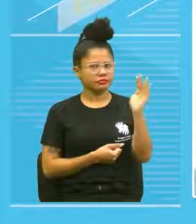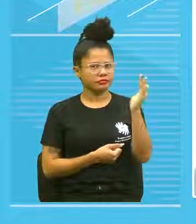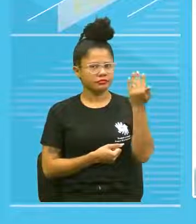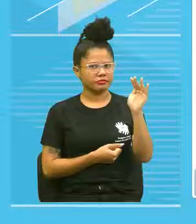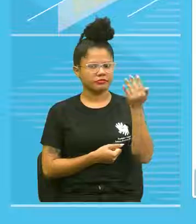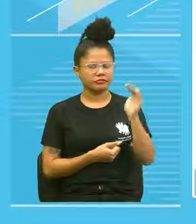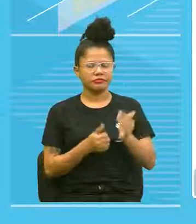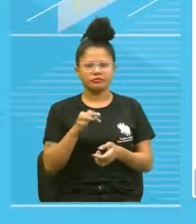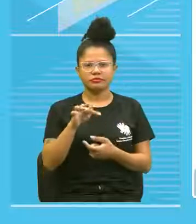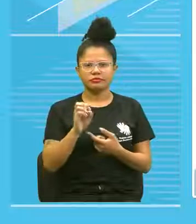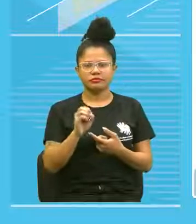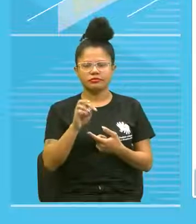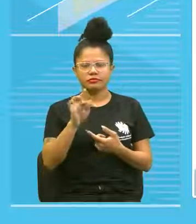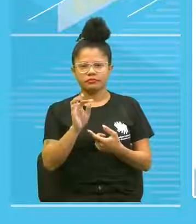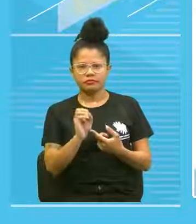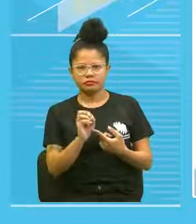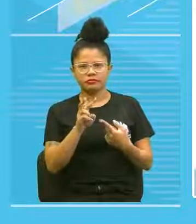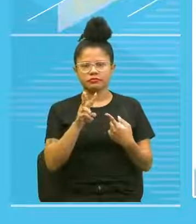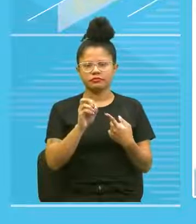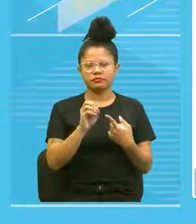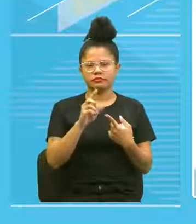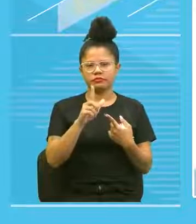foto voltaicos